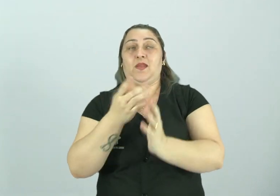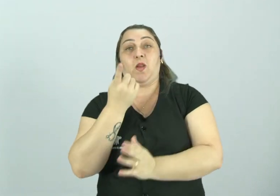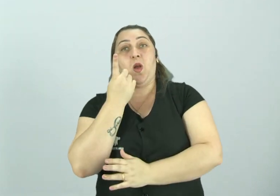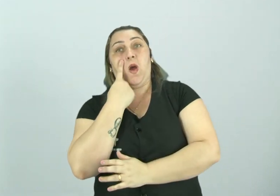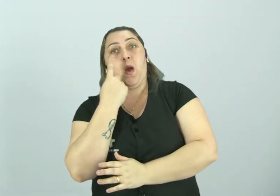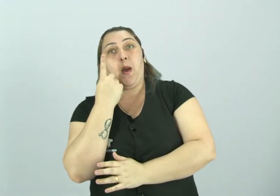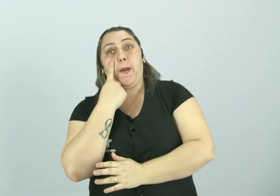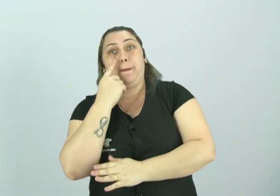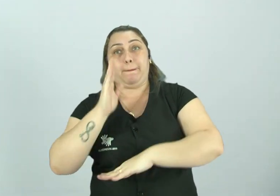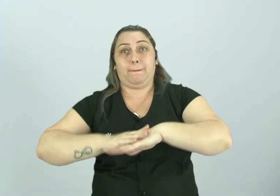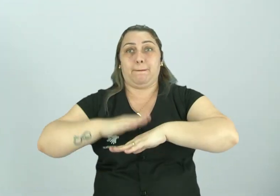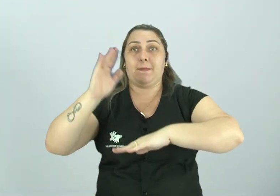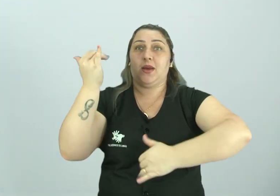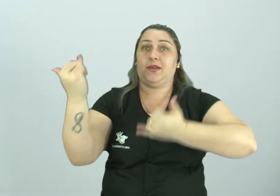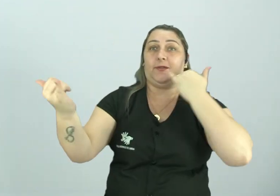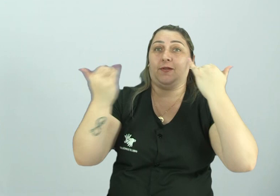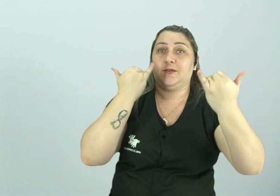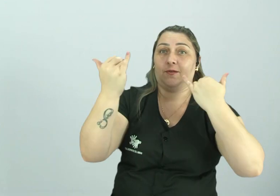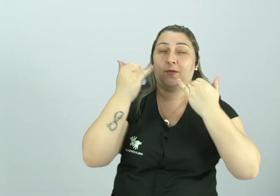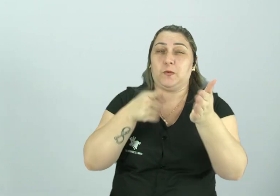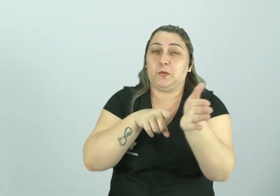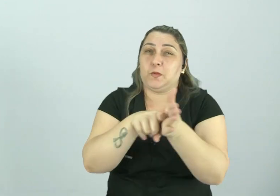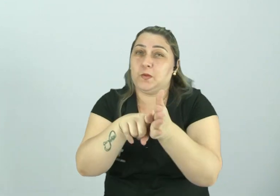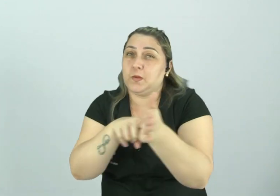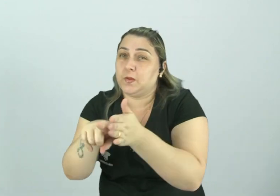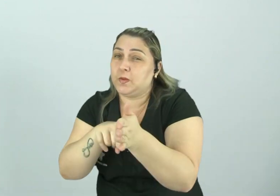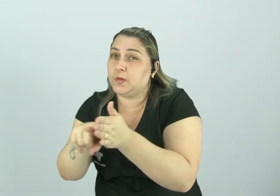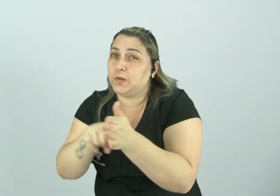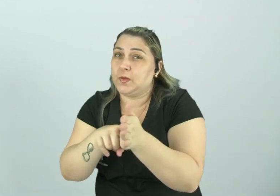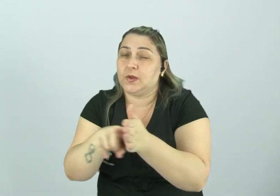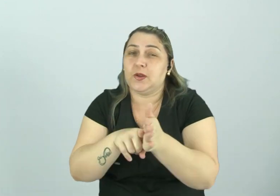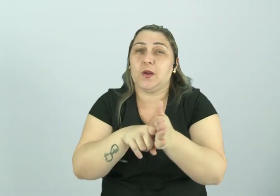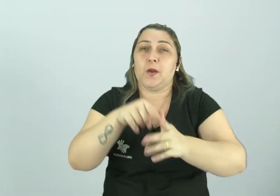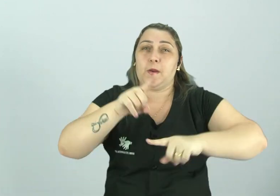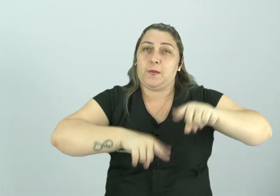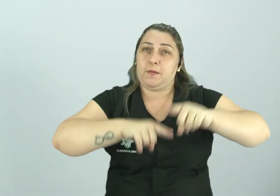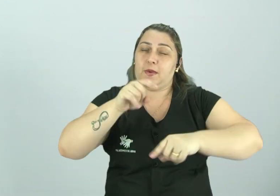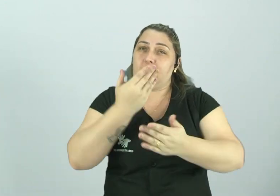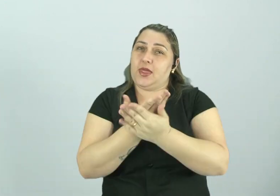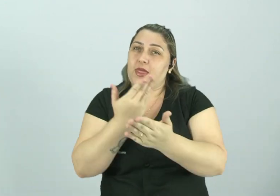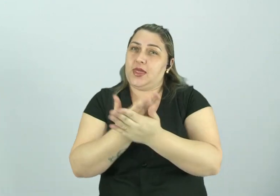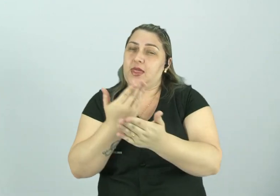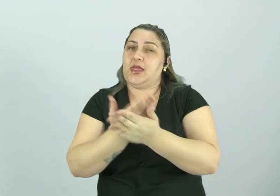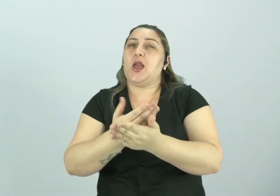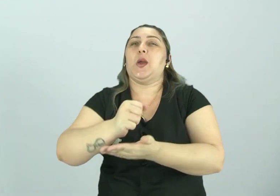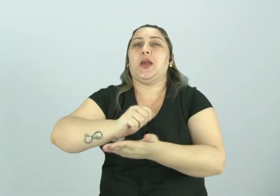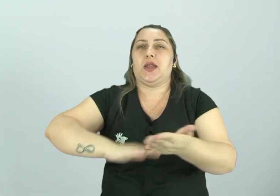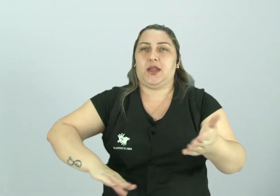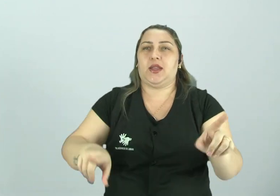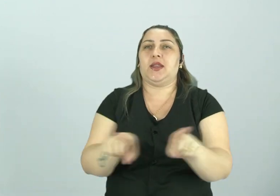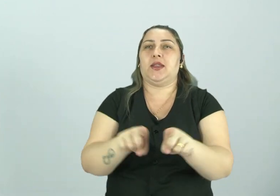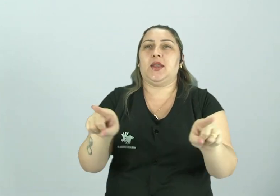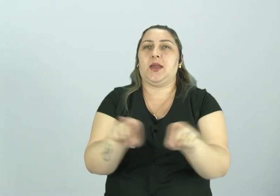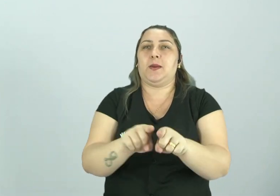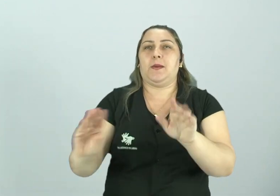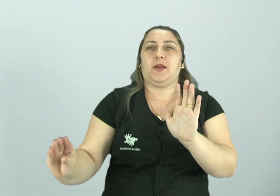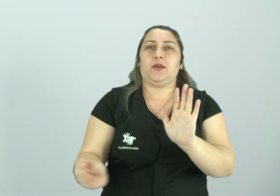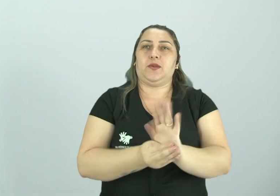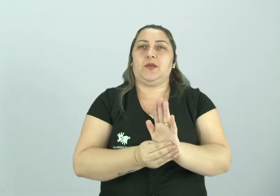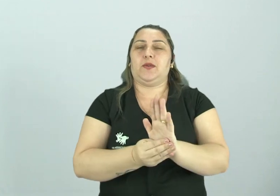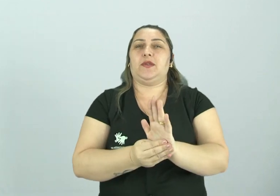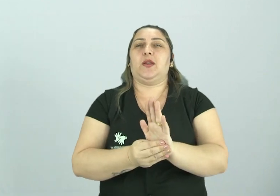Professor, maiores informações, pesquisa, consulta do material dessa aula, incluindo exercícios complementares,